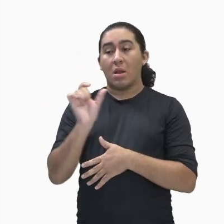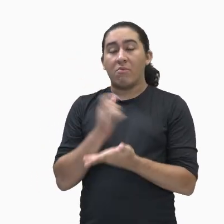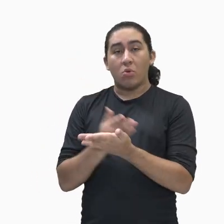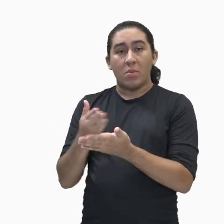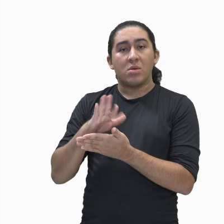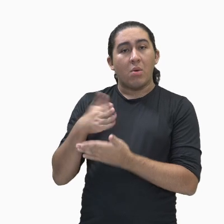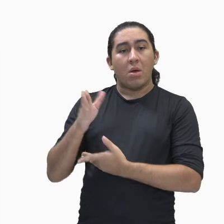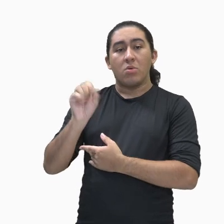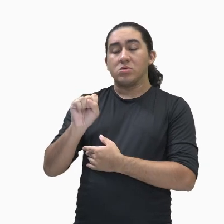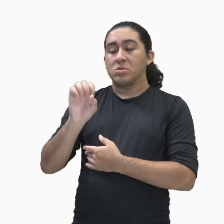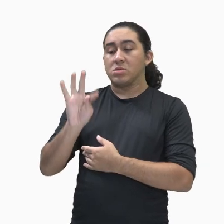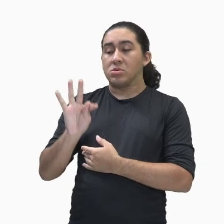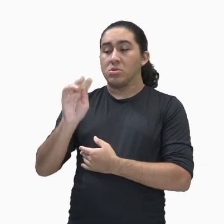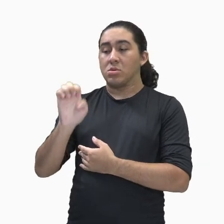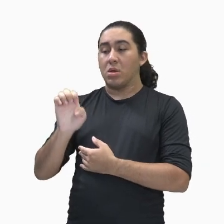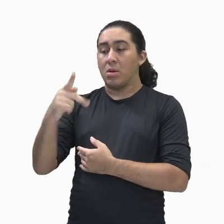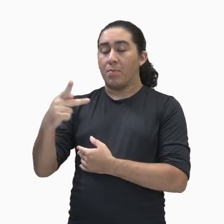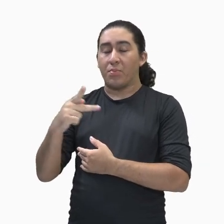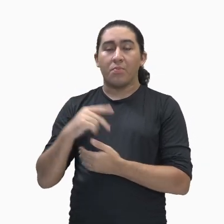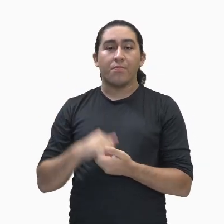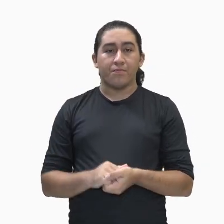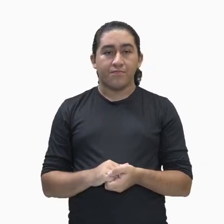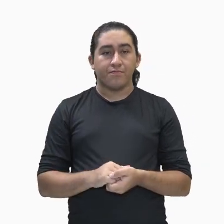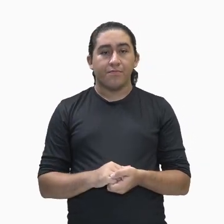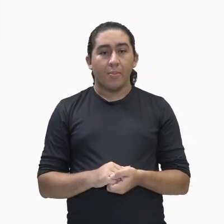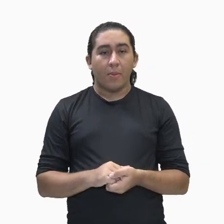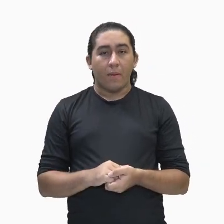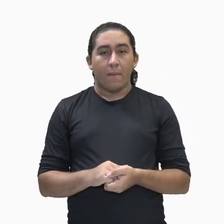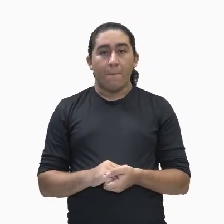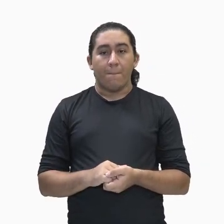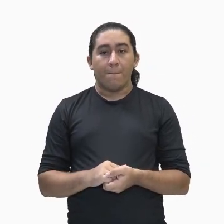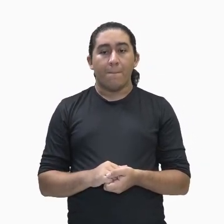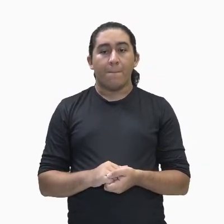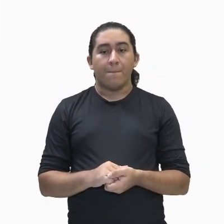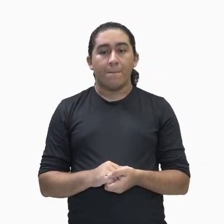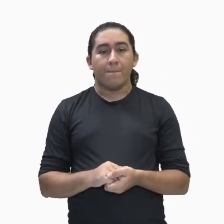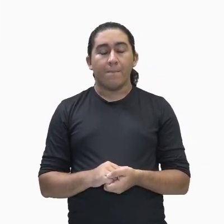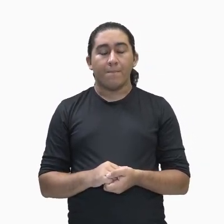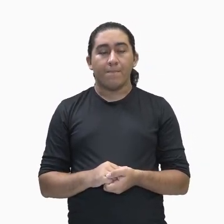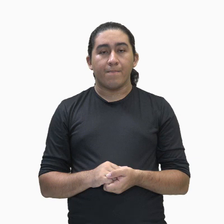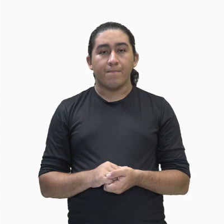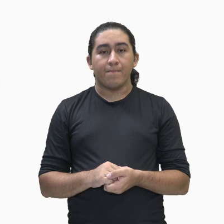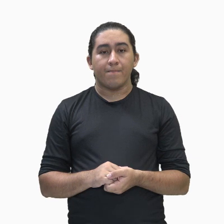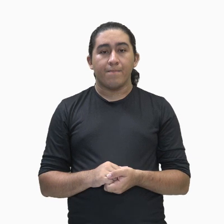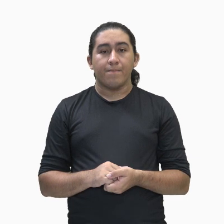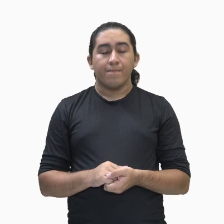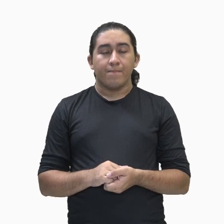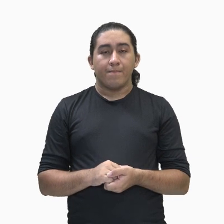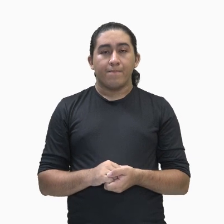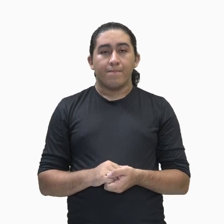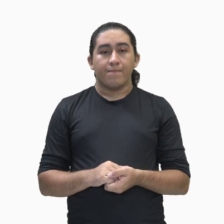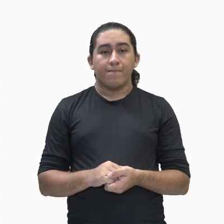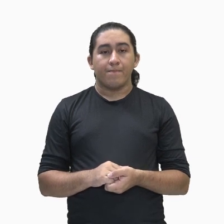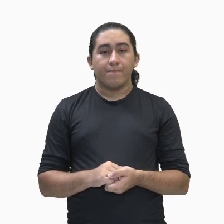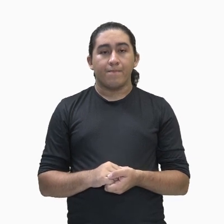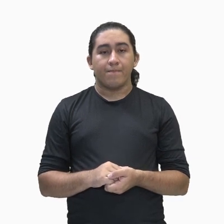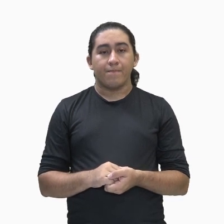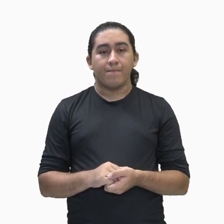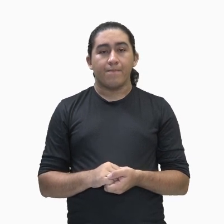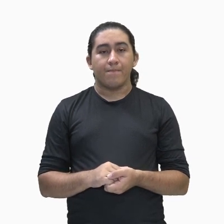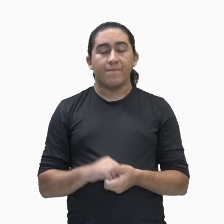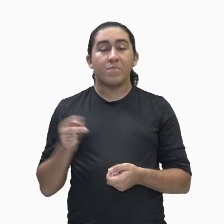palavra que a gente usa? Então, ela, em relação a eles, ela é stepmother. Stepmother, que é o quê? Madrasta,